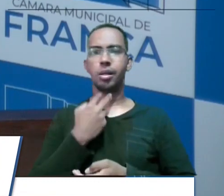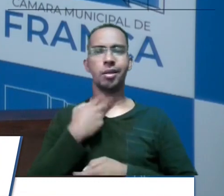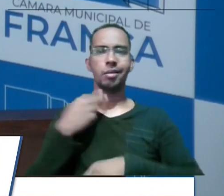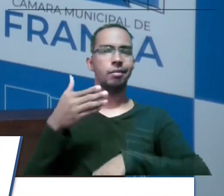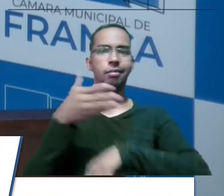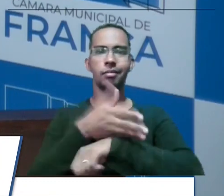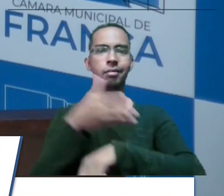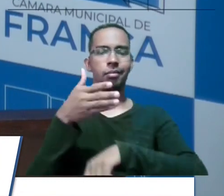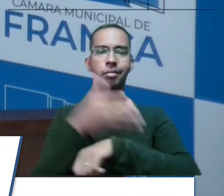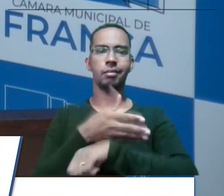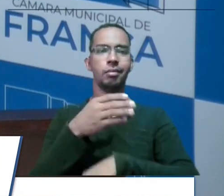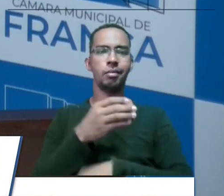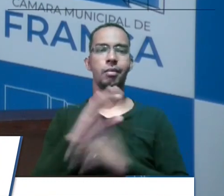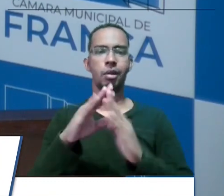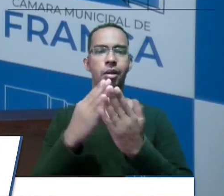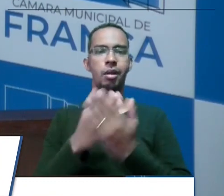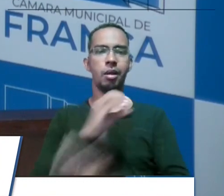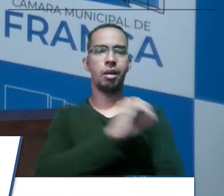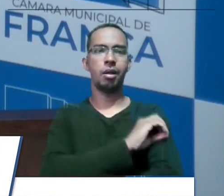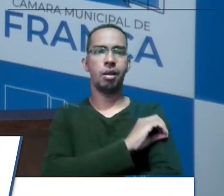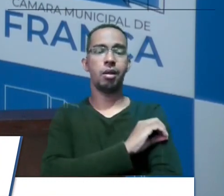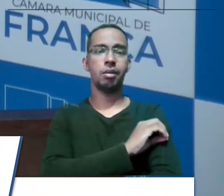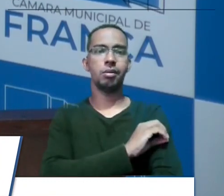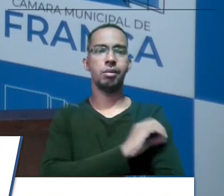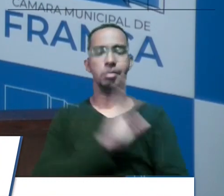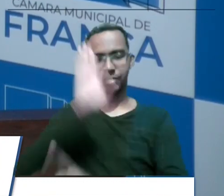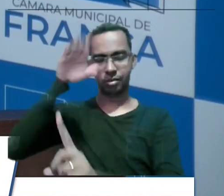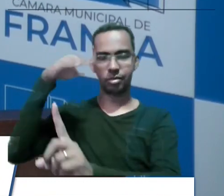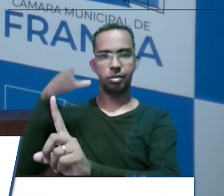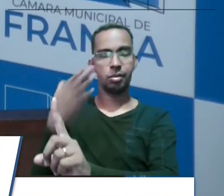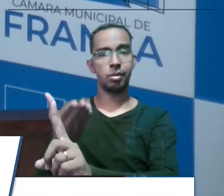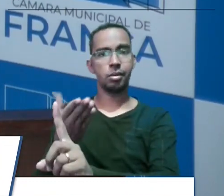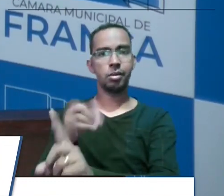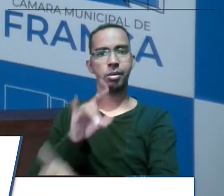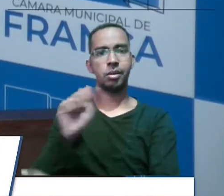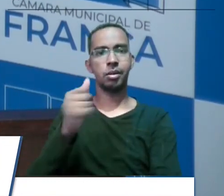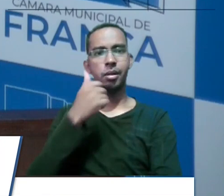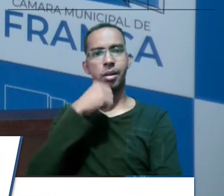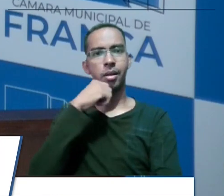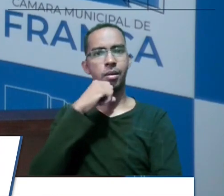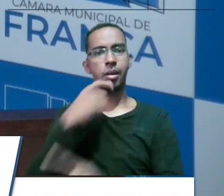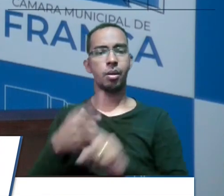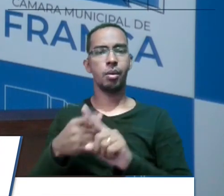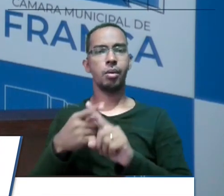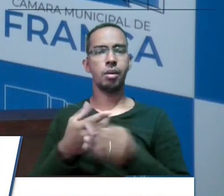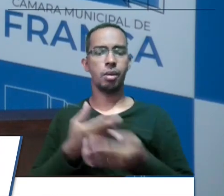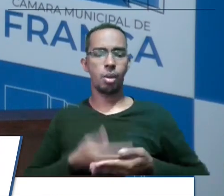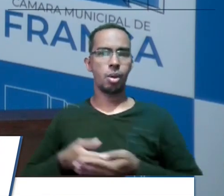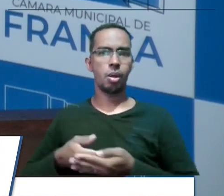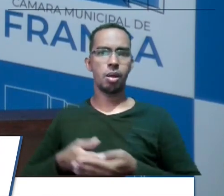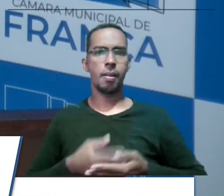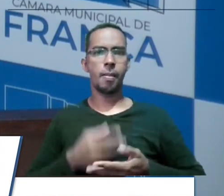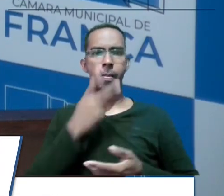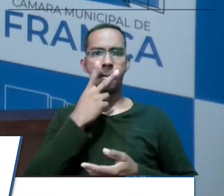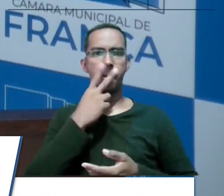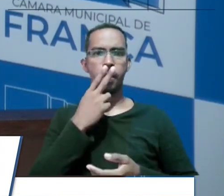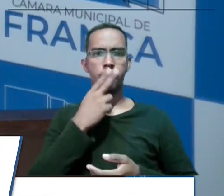creches para receber a homenagem do Dia das Mães, porque a criança de colo é considerada uma